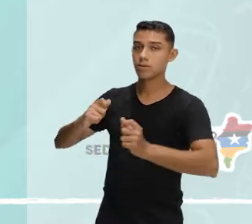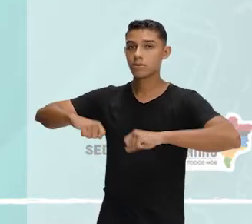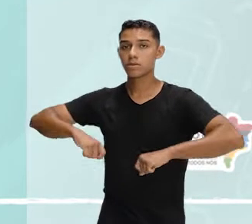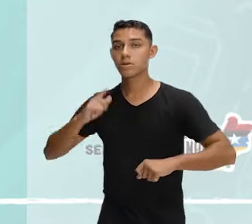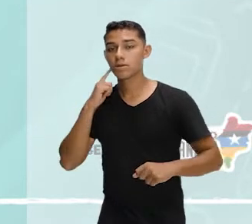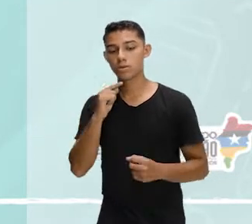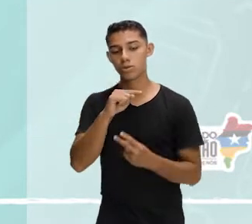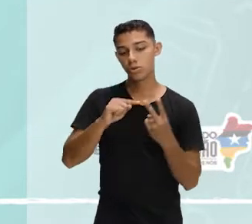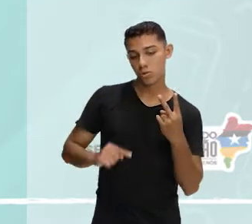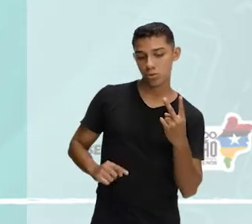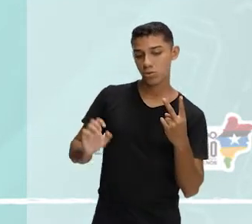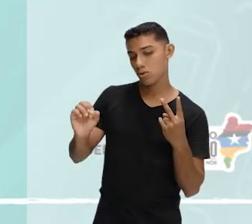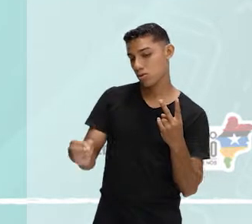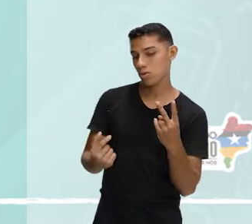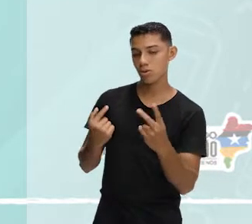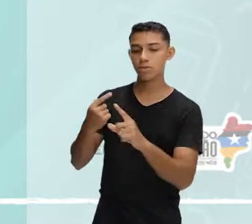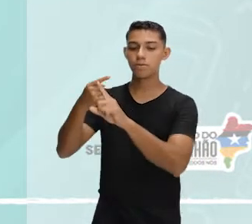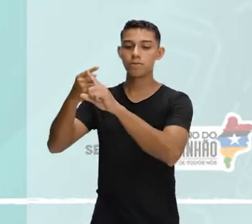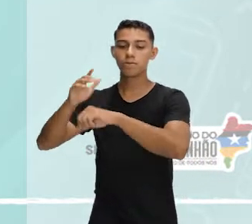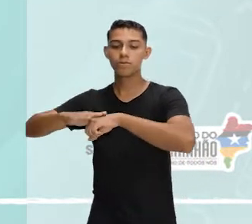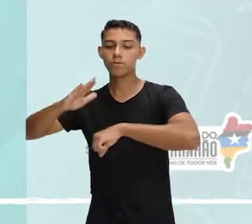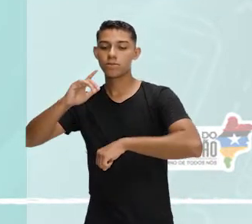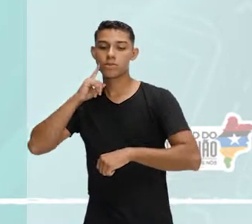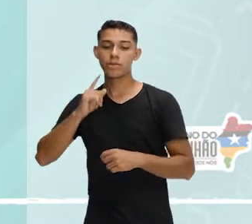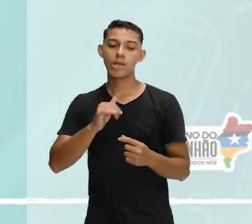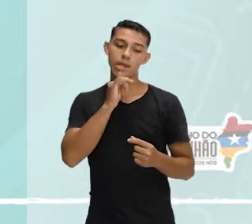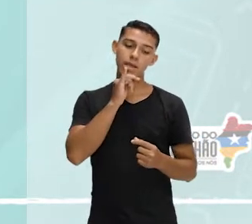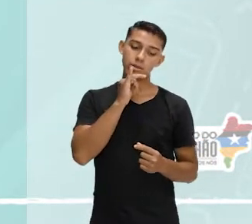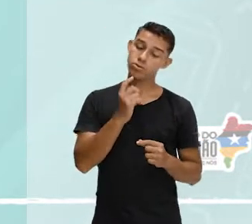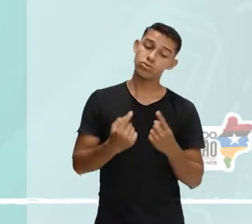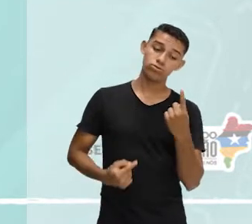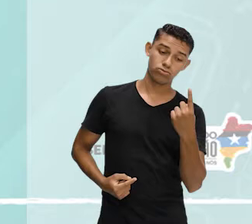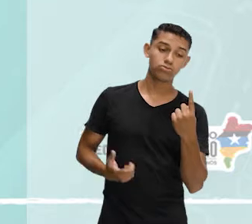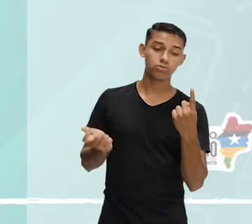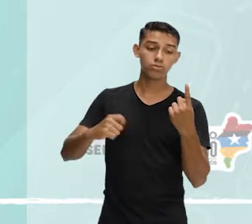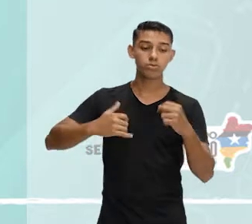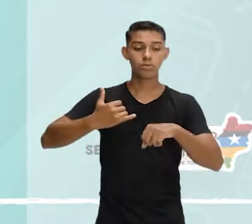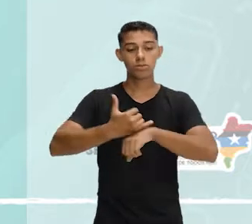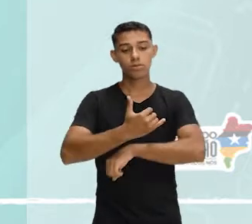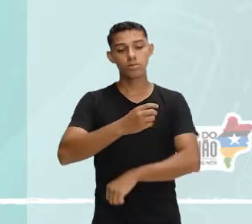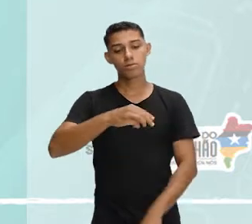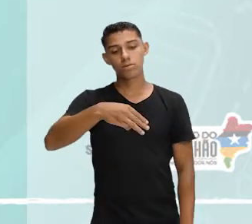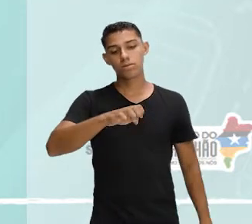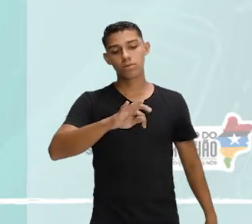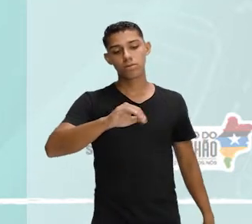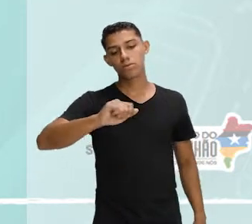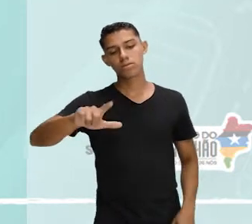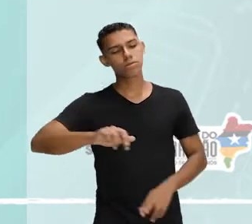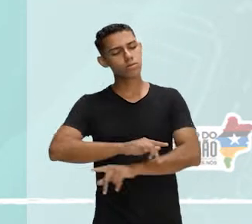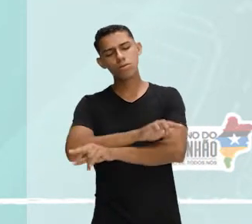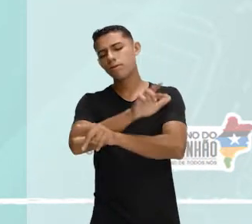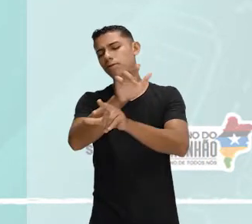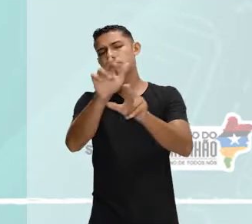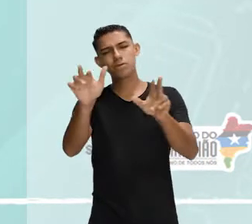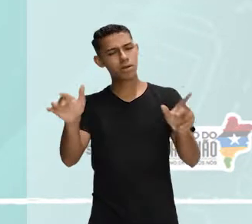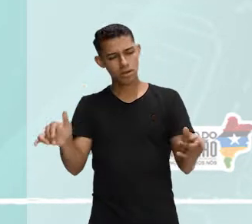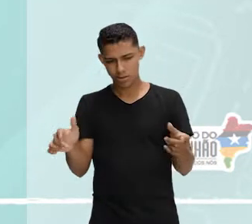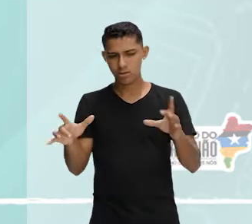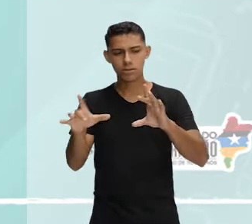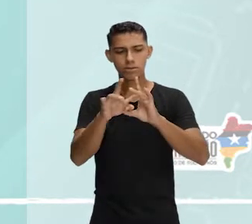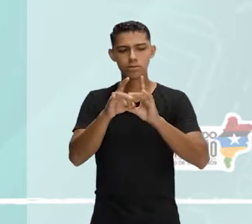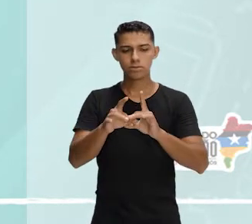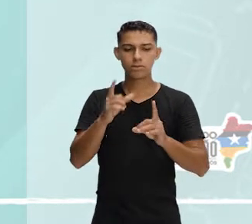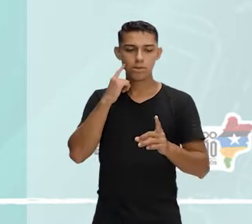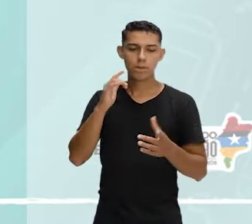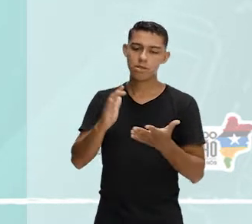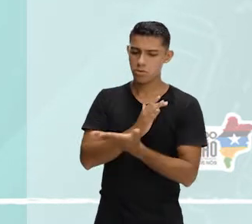contêm dois ou mais elementos, sendo pelo menos um deles um metal. Aí nós temos vários tipos de ligas. Eu